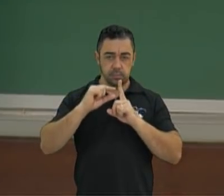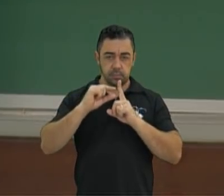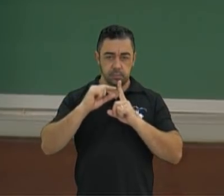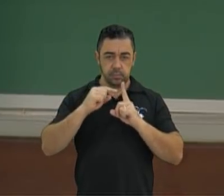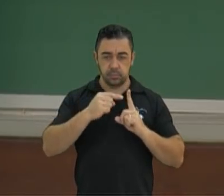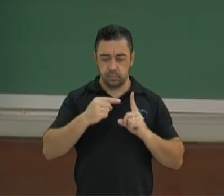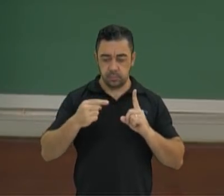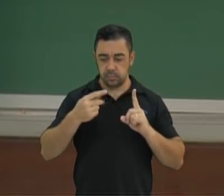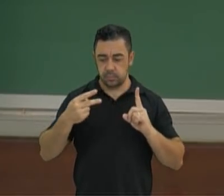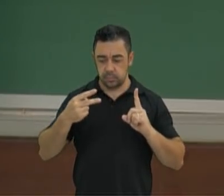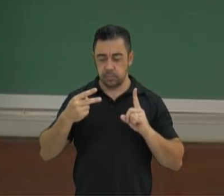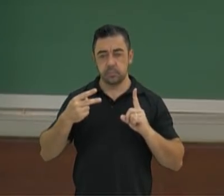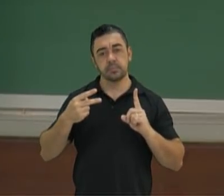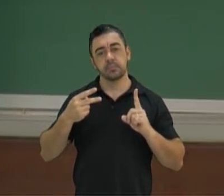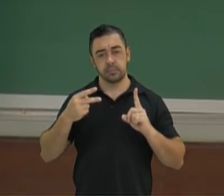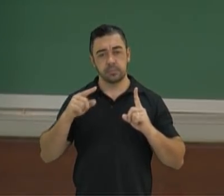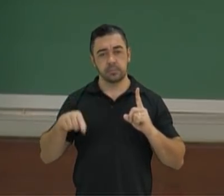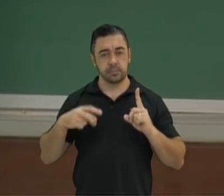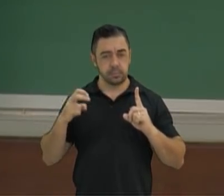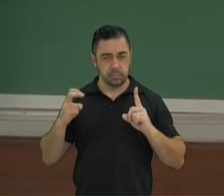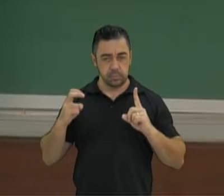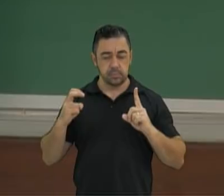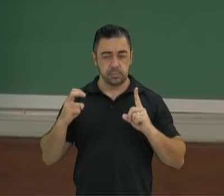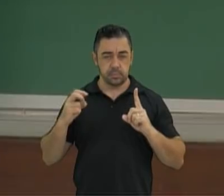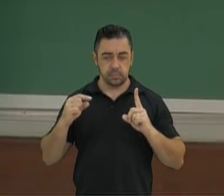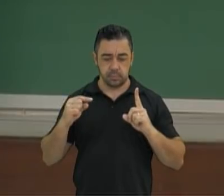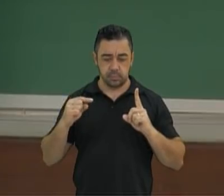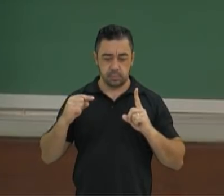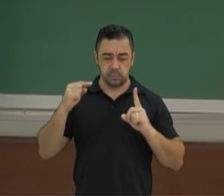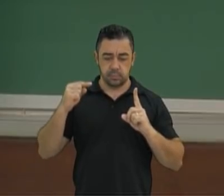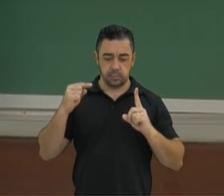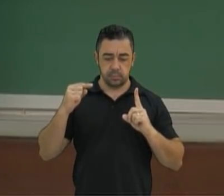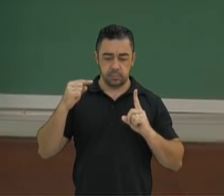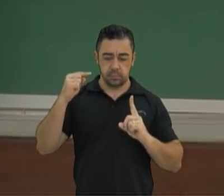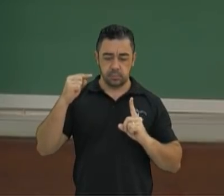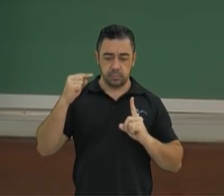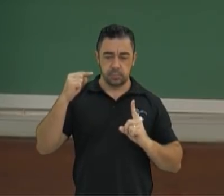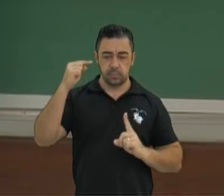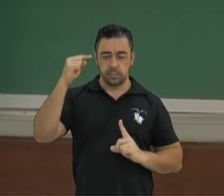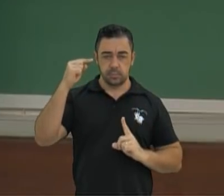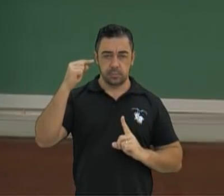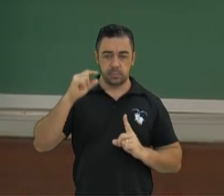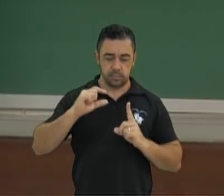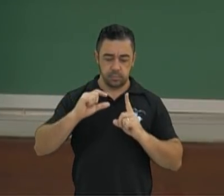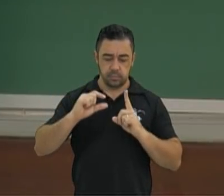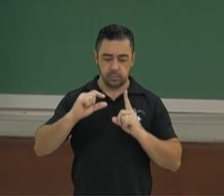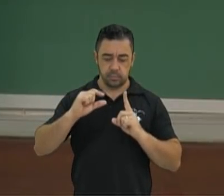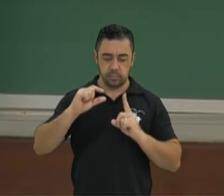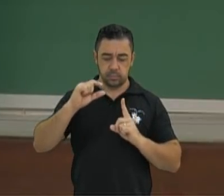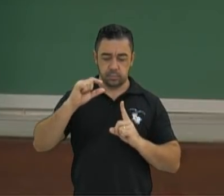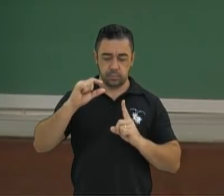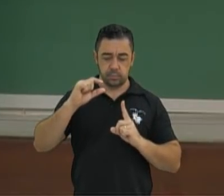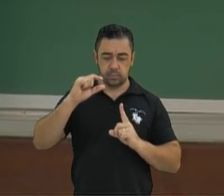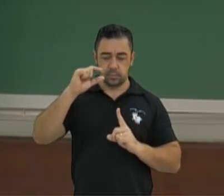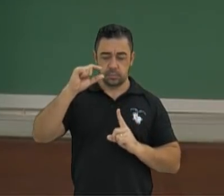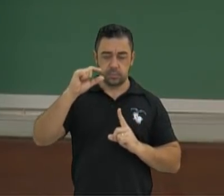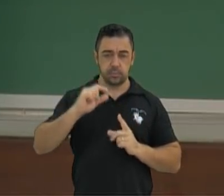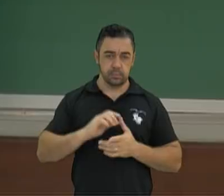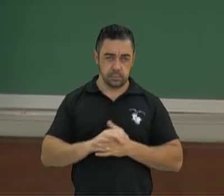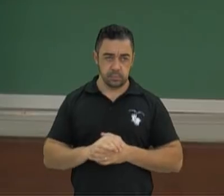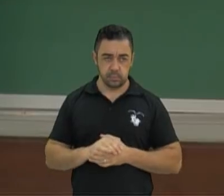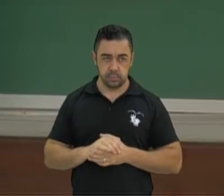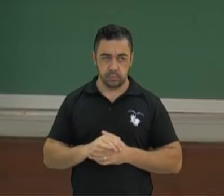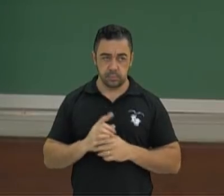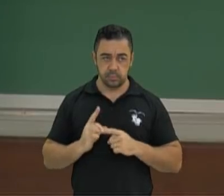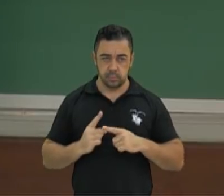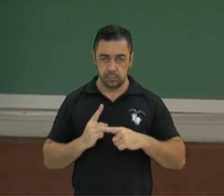antes, que é menos 2,5 graus, e somar com a quantidade que ela subiu, olha lá, o número positivo